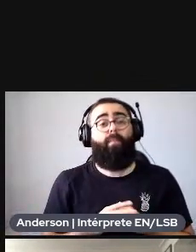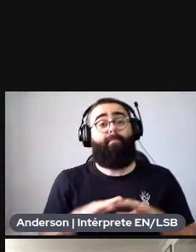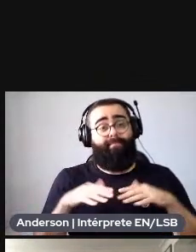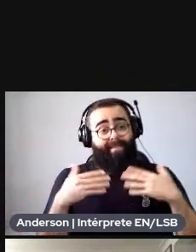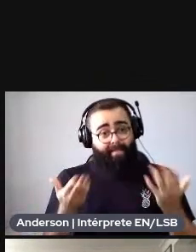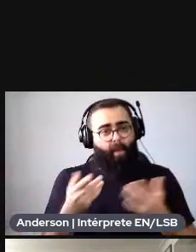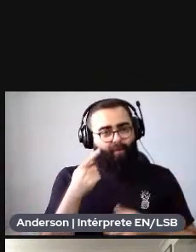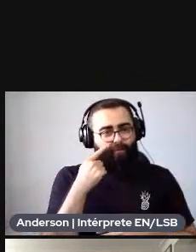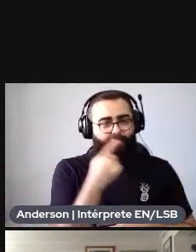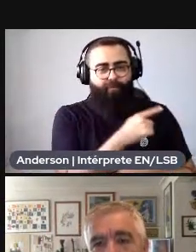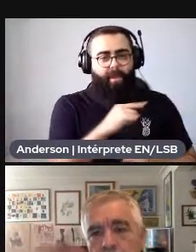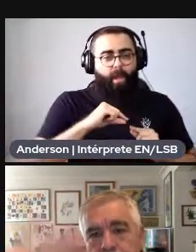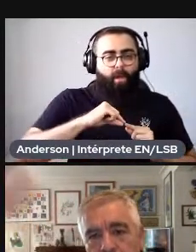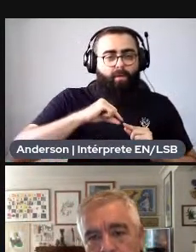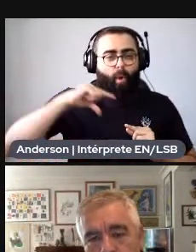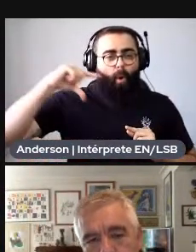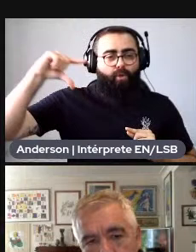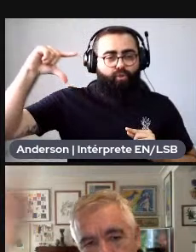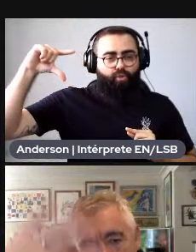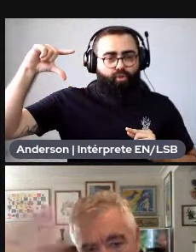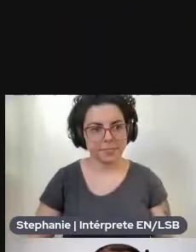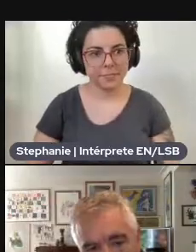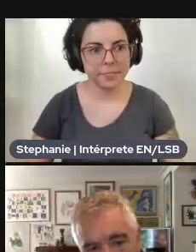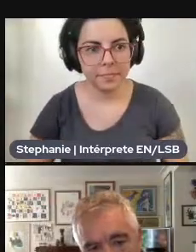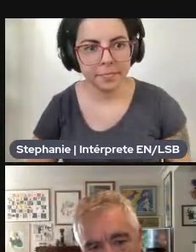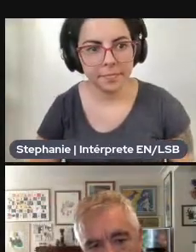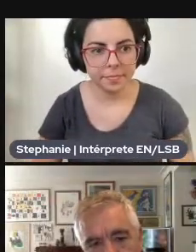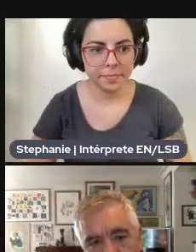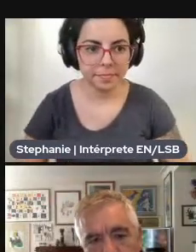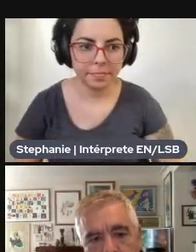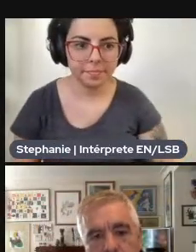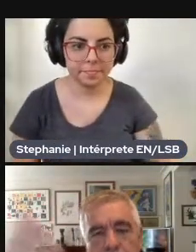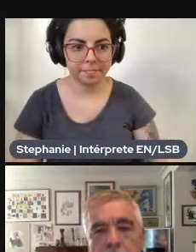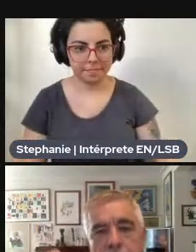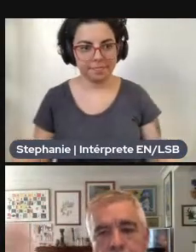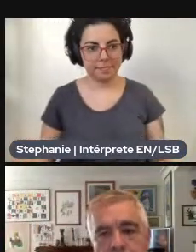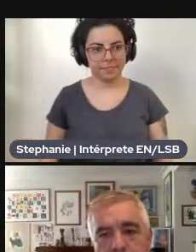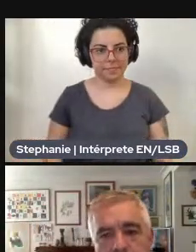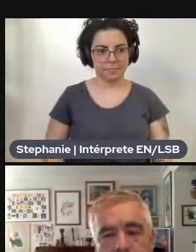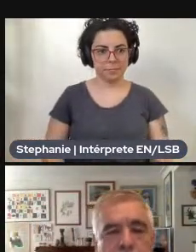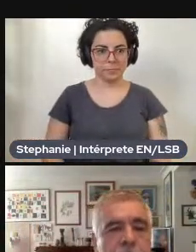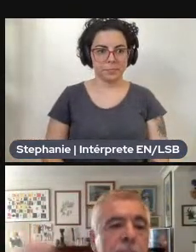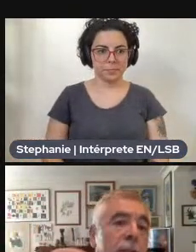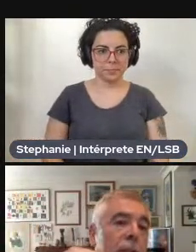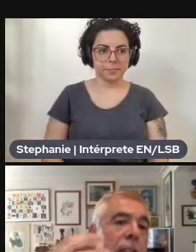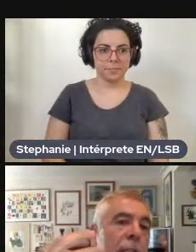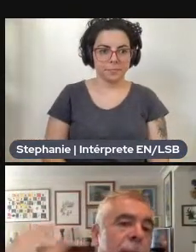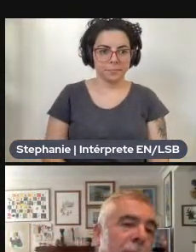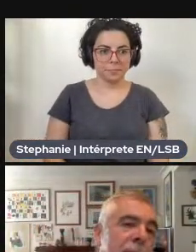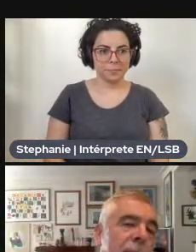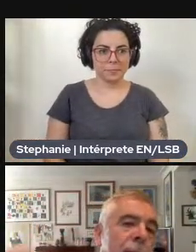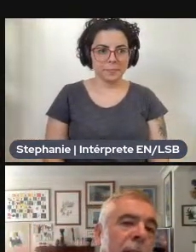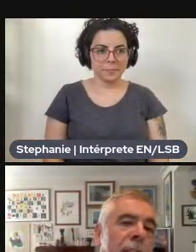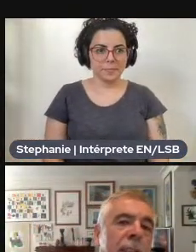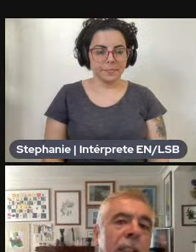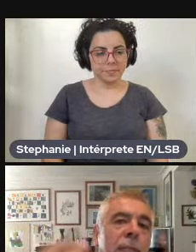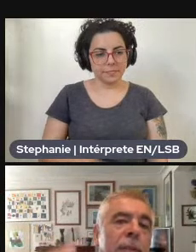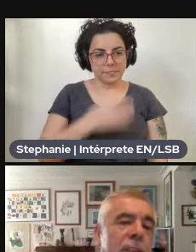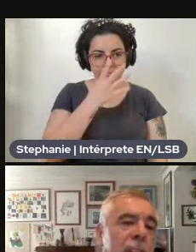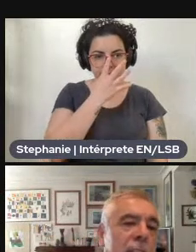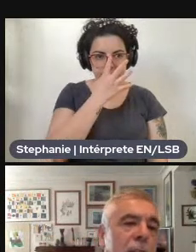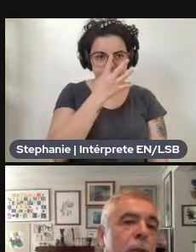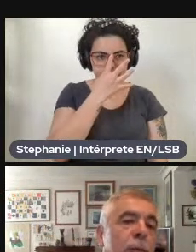contínuo de concretização, nós temos o sistema linguístico, não é? E o sistema linguístico, na